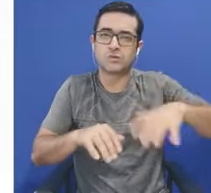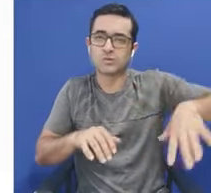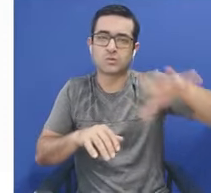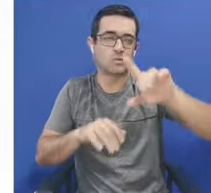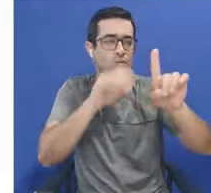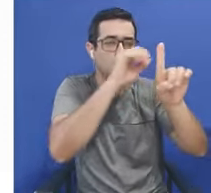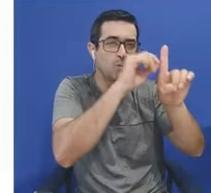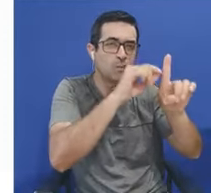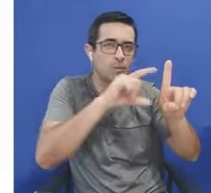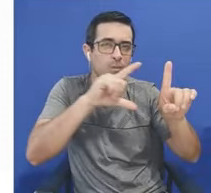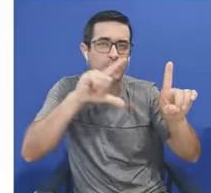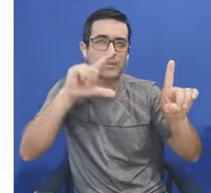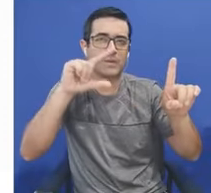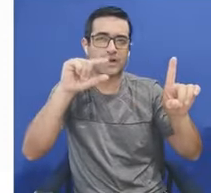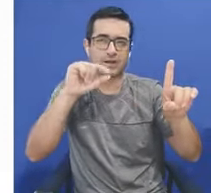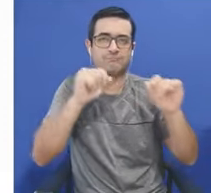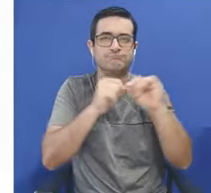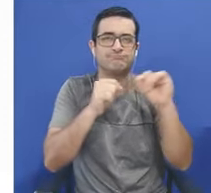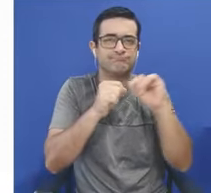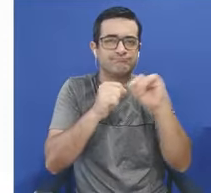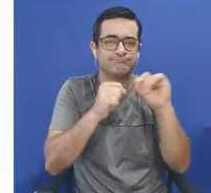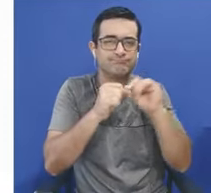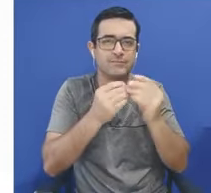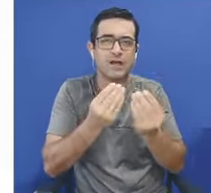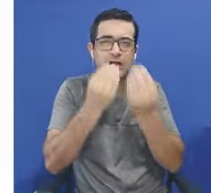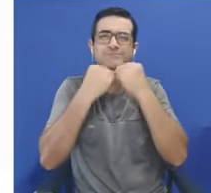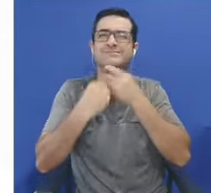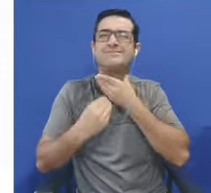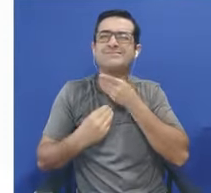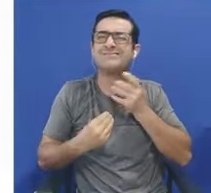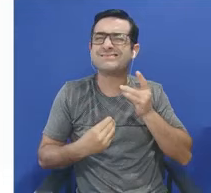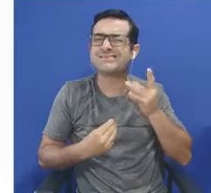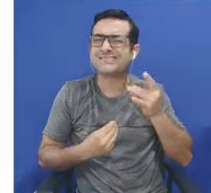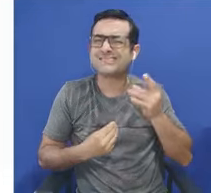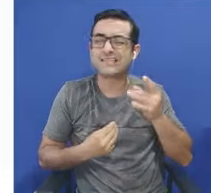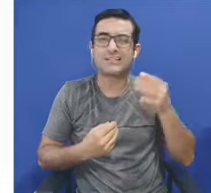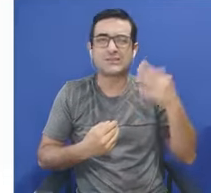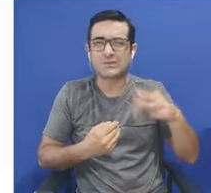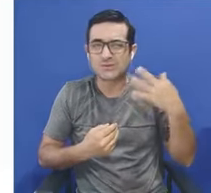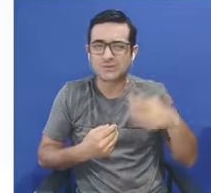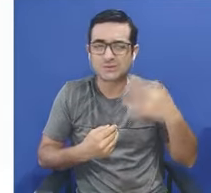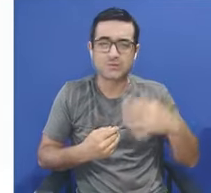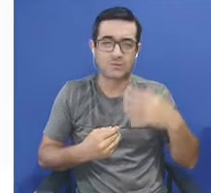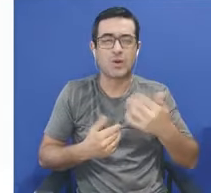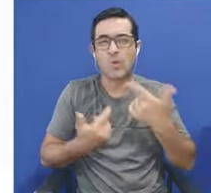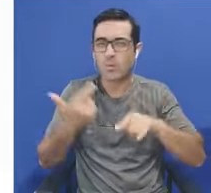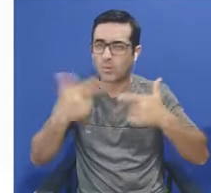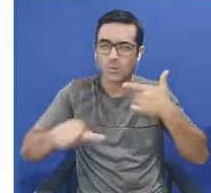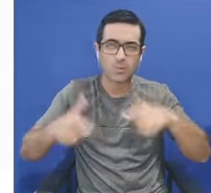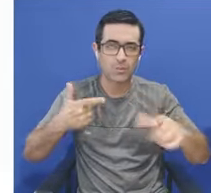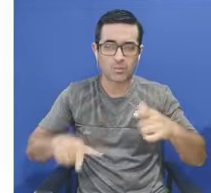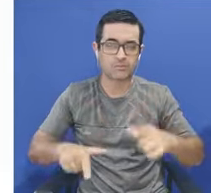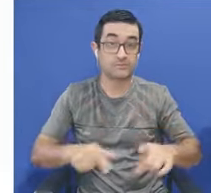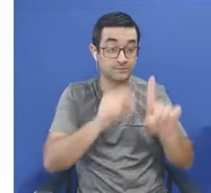australianos usavam folhas de eucalipto para aliviar gargantas irritadas e outras dores. O